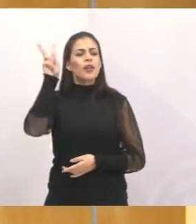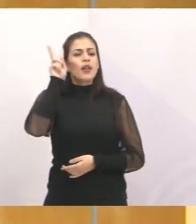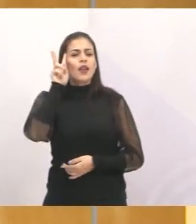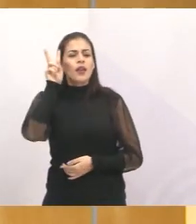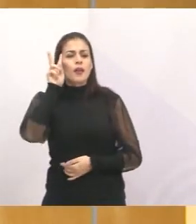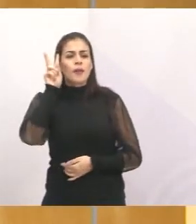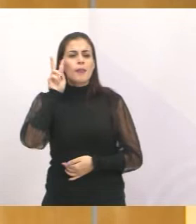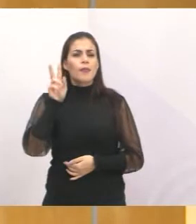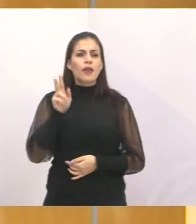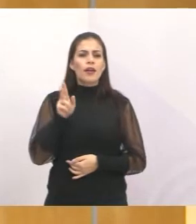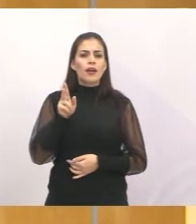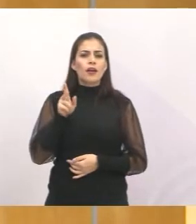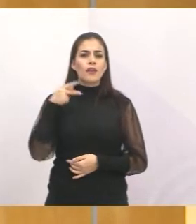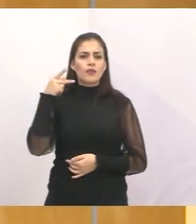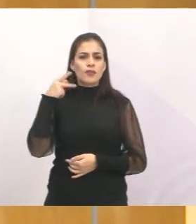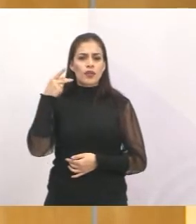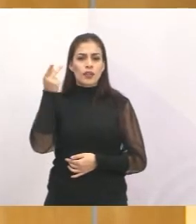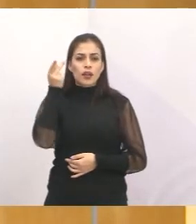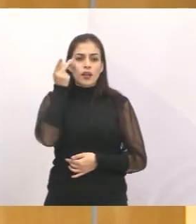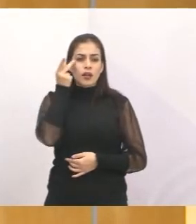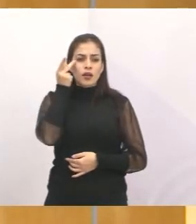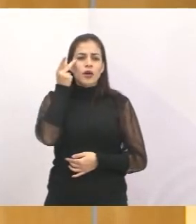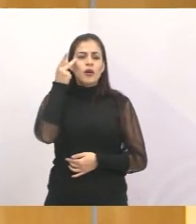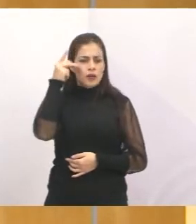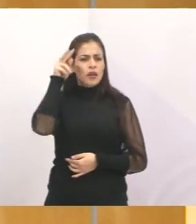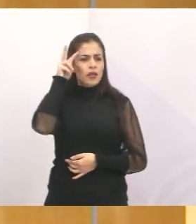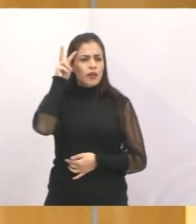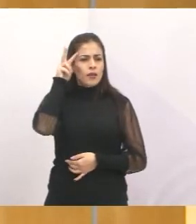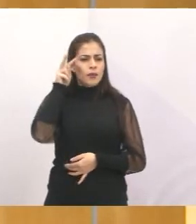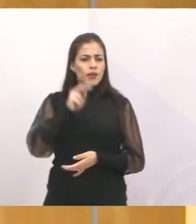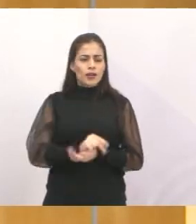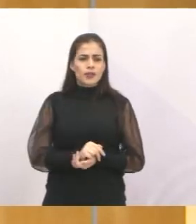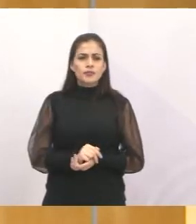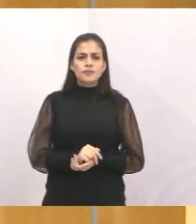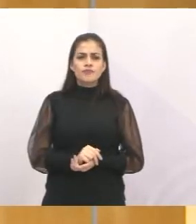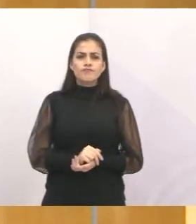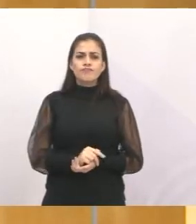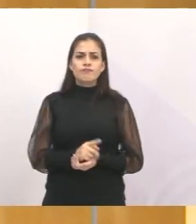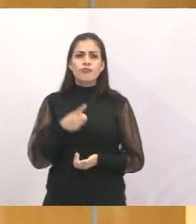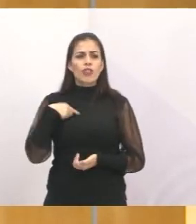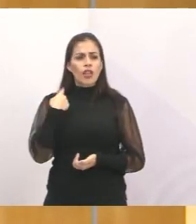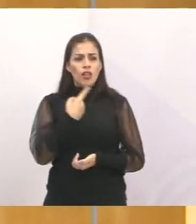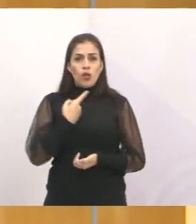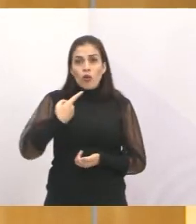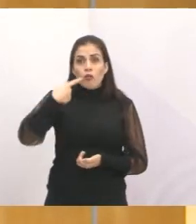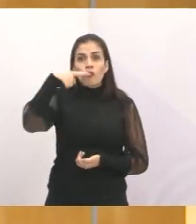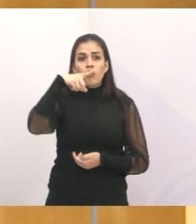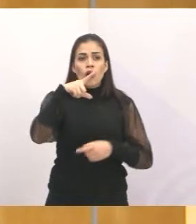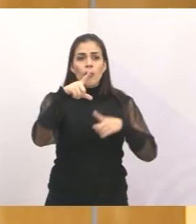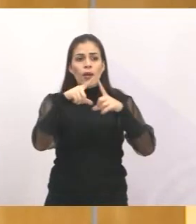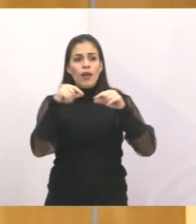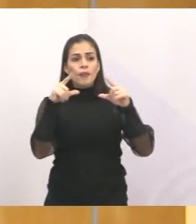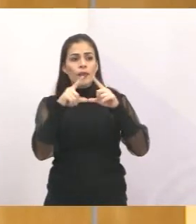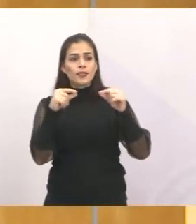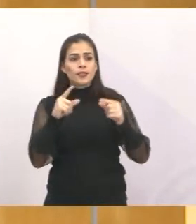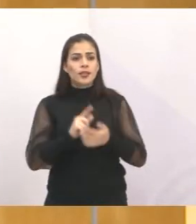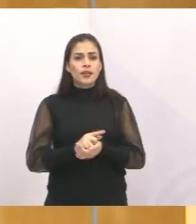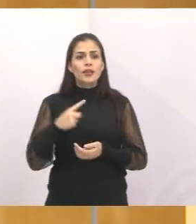vereador Paulinho do Esporte vai se lembrar, que nós estivemos em Brasília, nós fomos